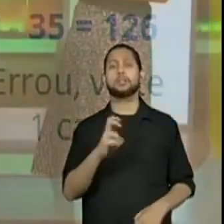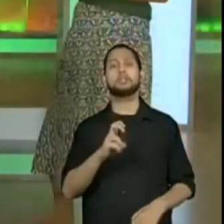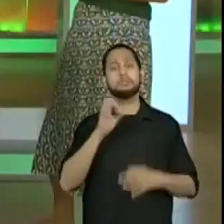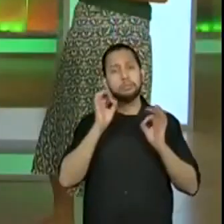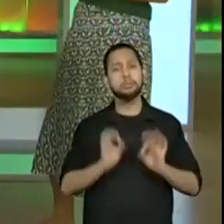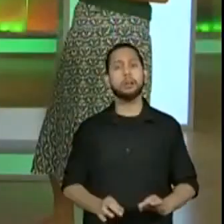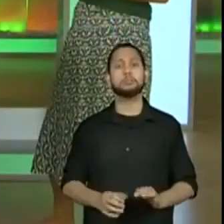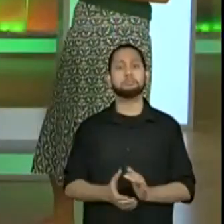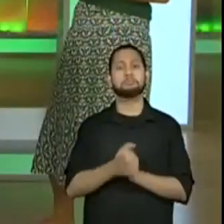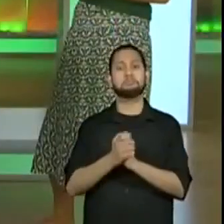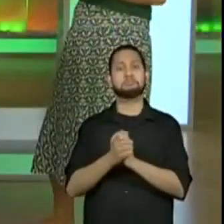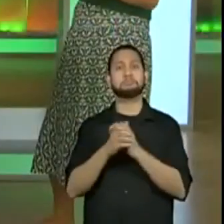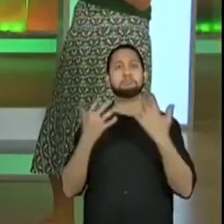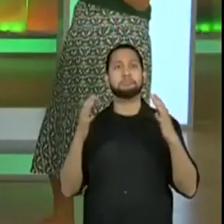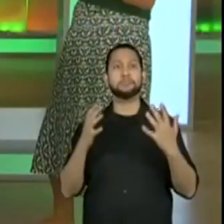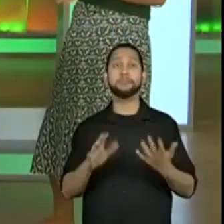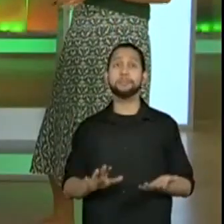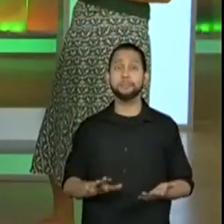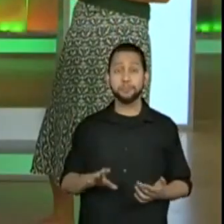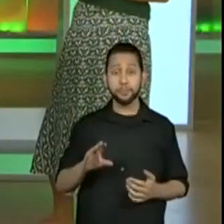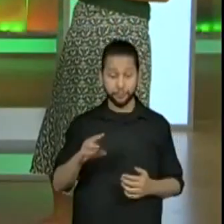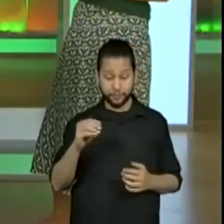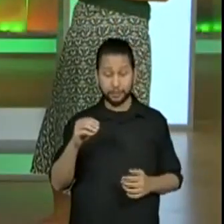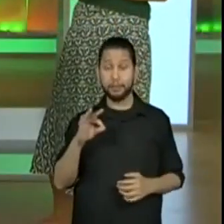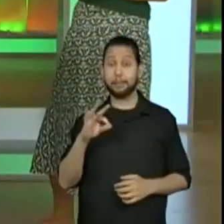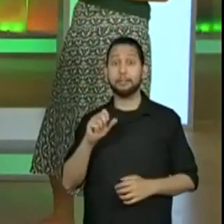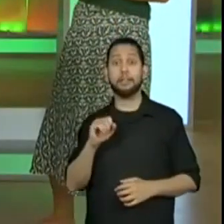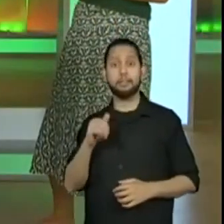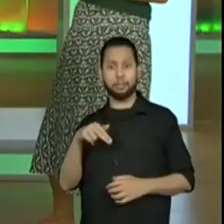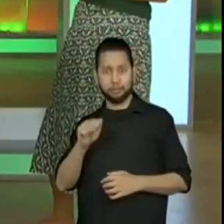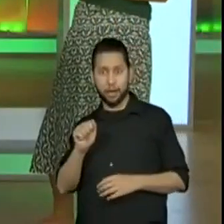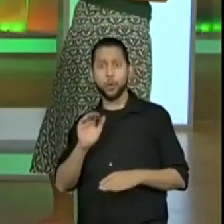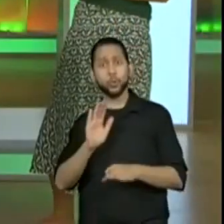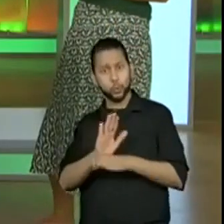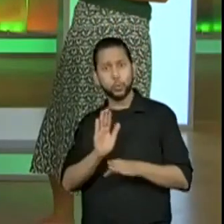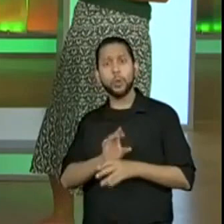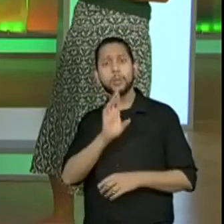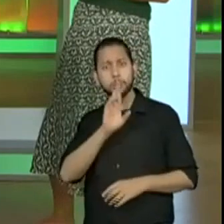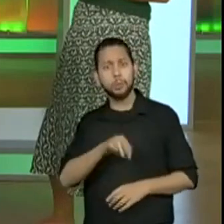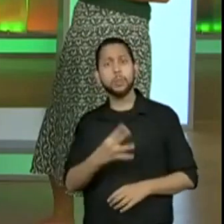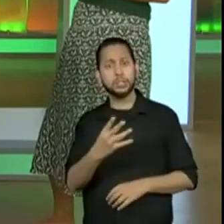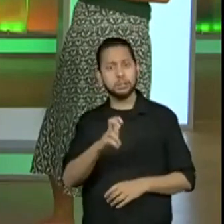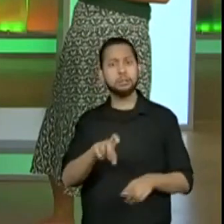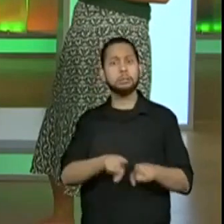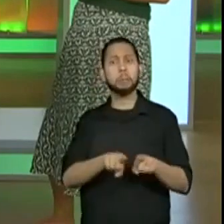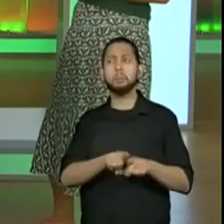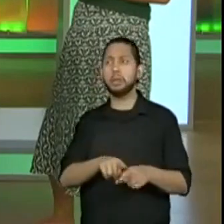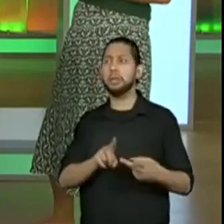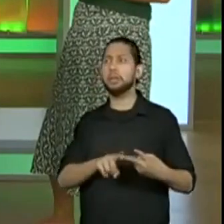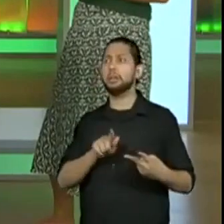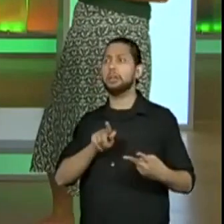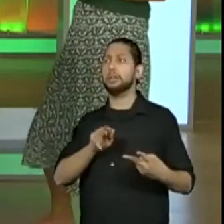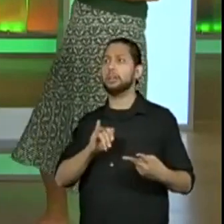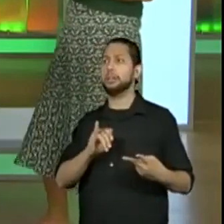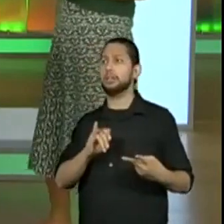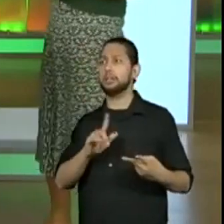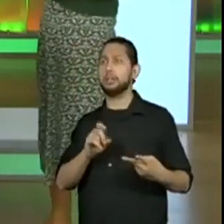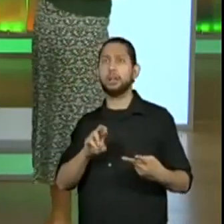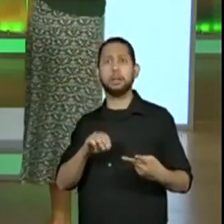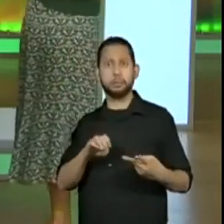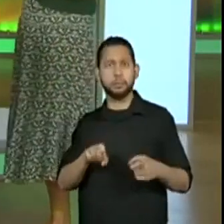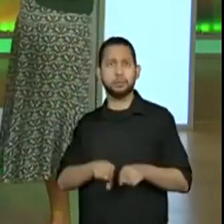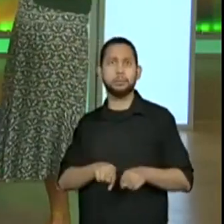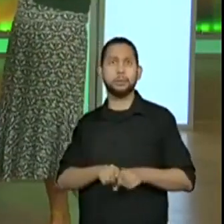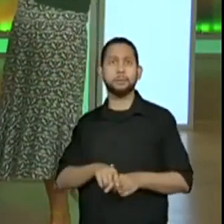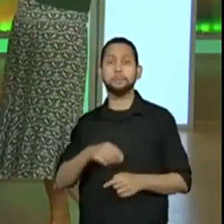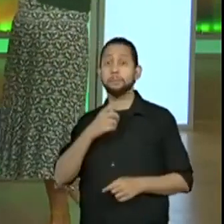bem. Acertou. Vamos, a Isis, vamos. A Tainá também te ajudando, olha lá. Muito bem, obrigada, tá, Guilherme. Isis e Tainá. Vamos ver agora o que, que eu